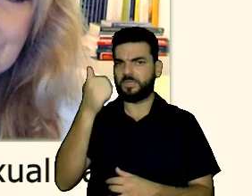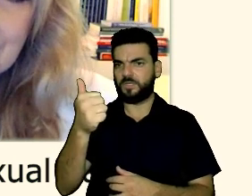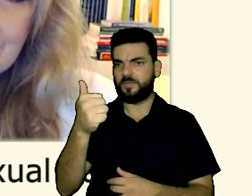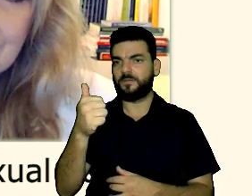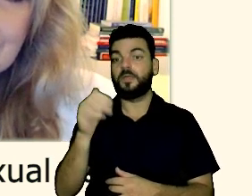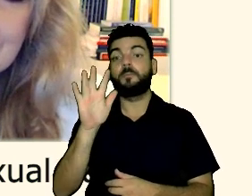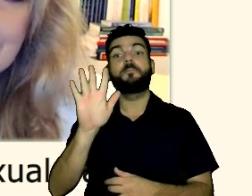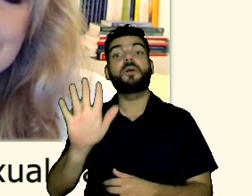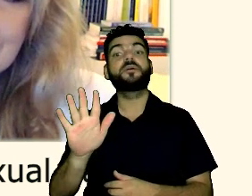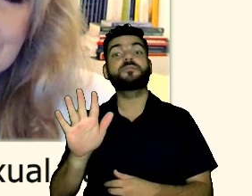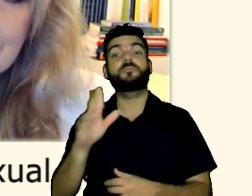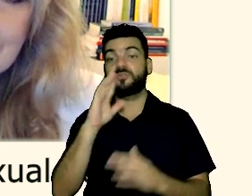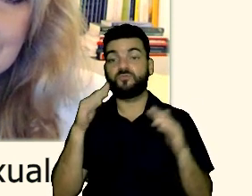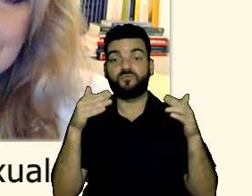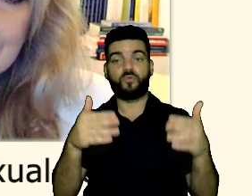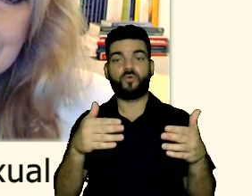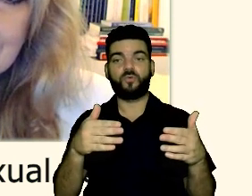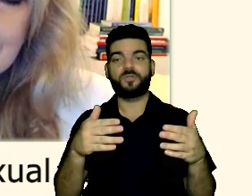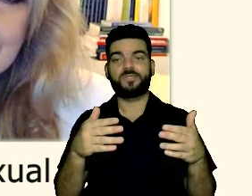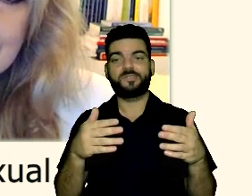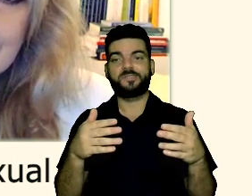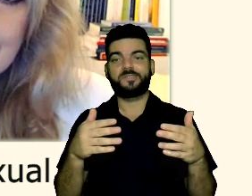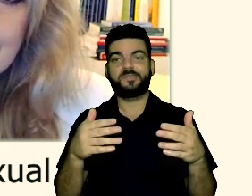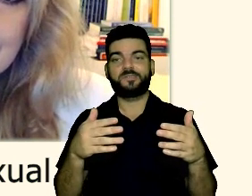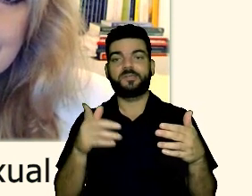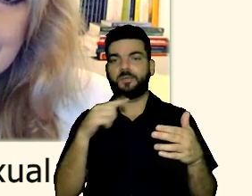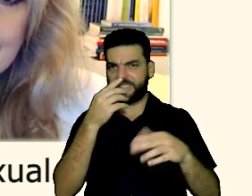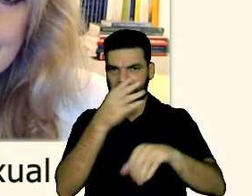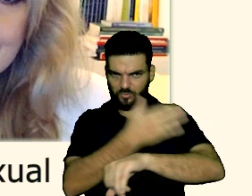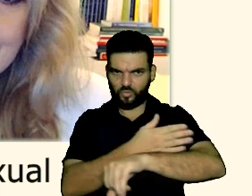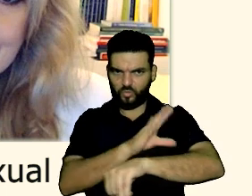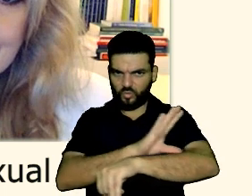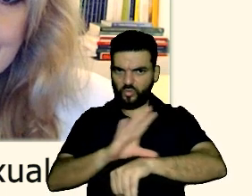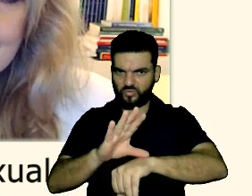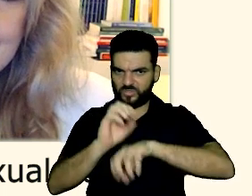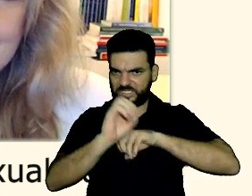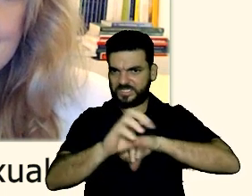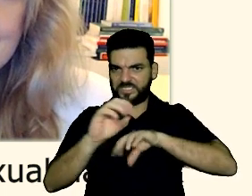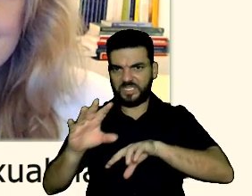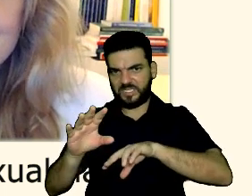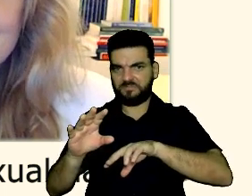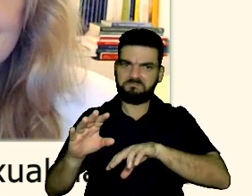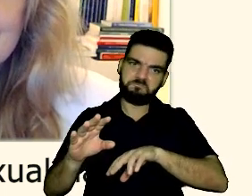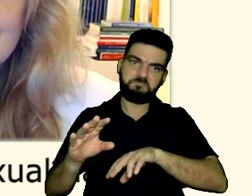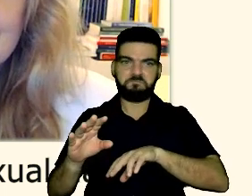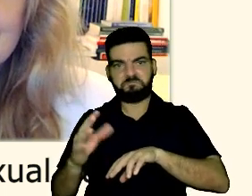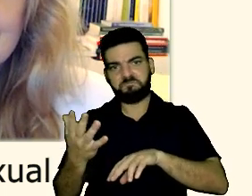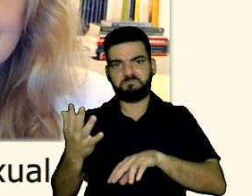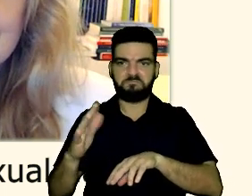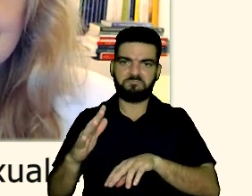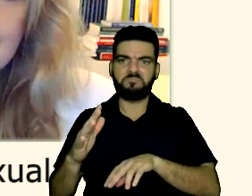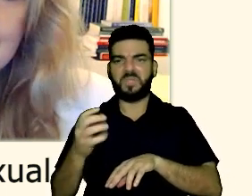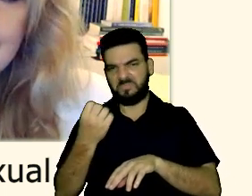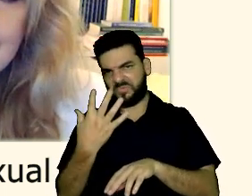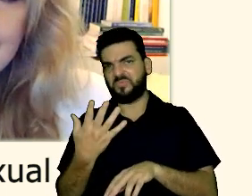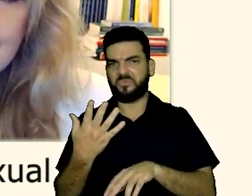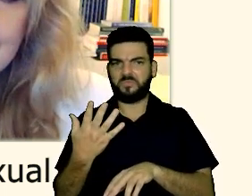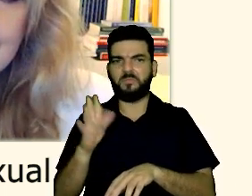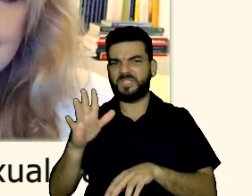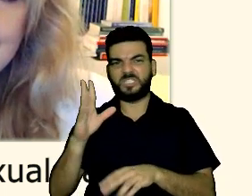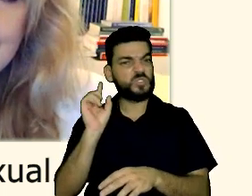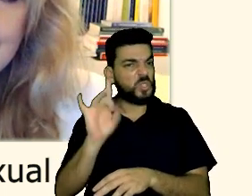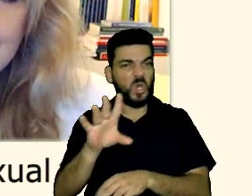Pela fala da doutora Luciana, me ficou, assim, para mim ficou muito claro, não é, que o foco não